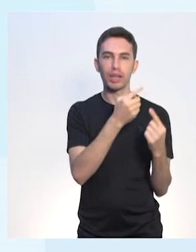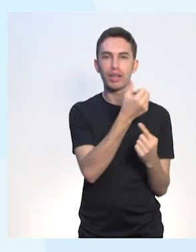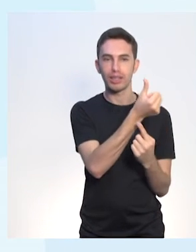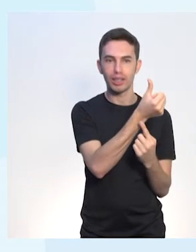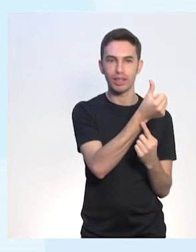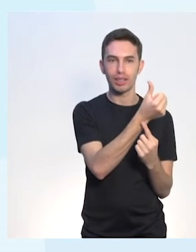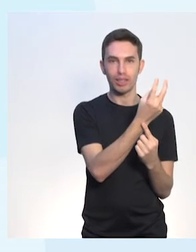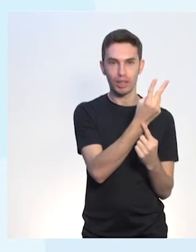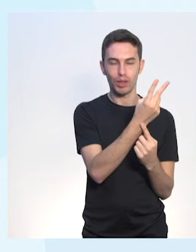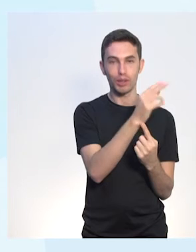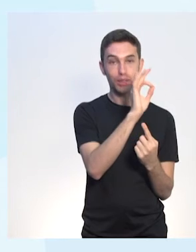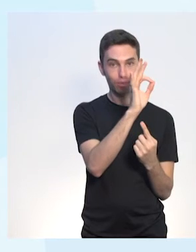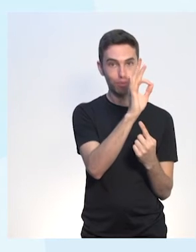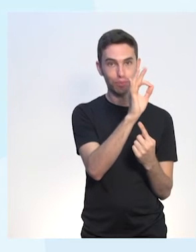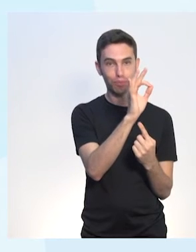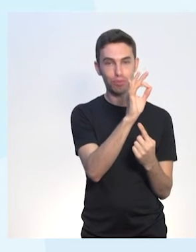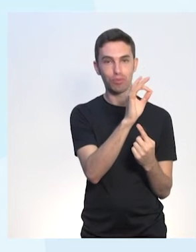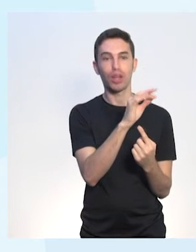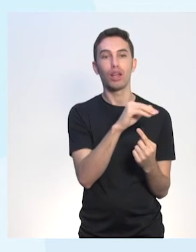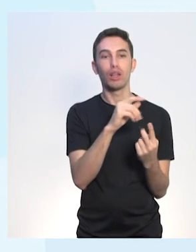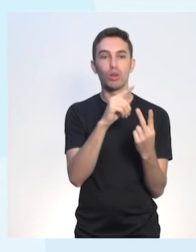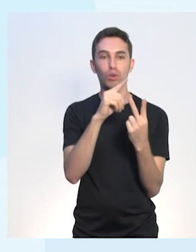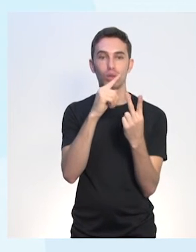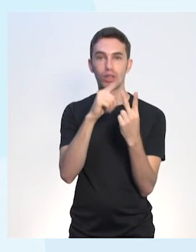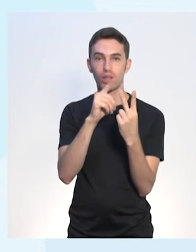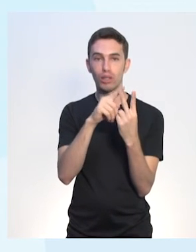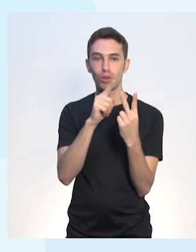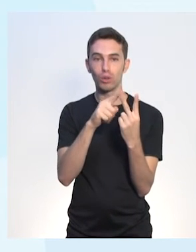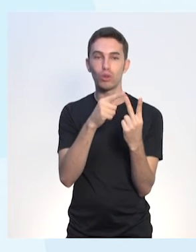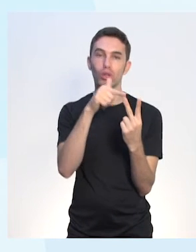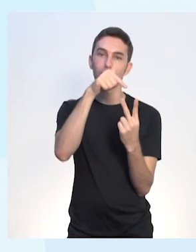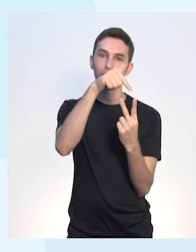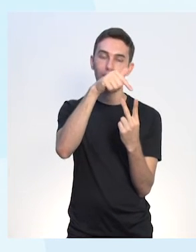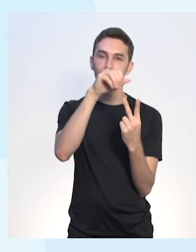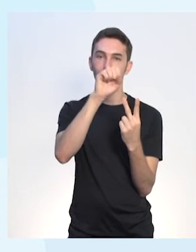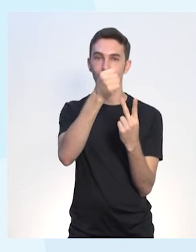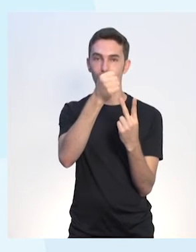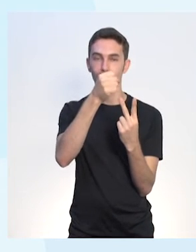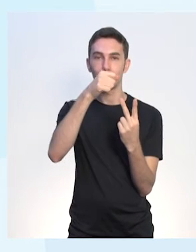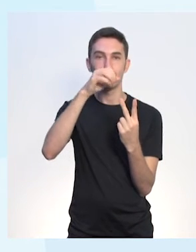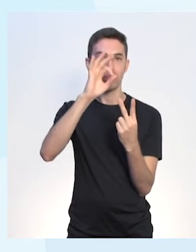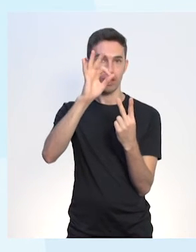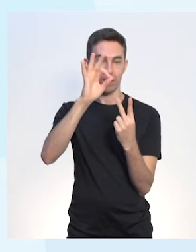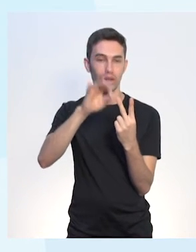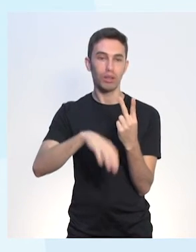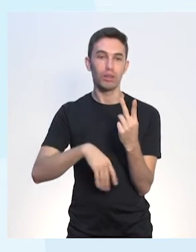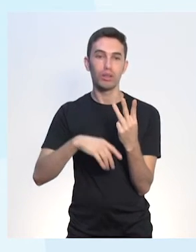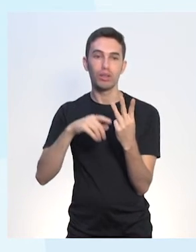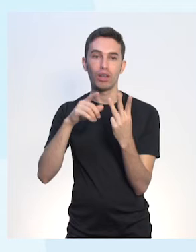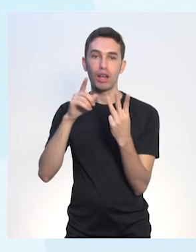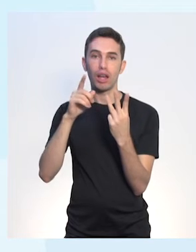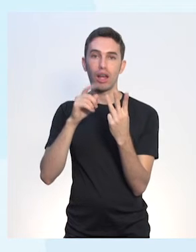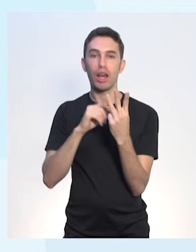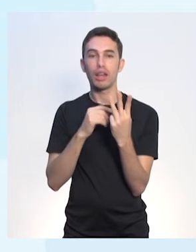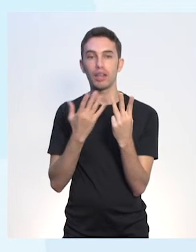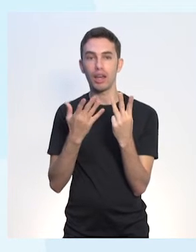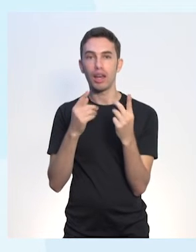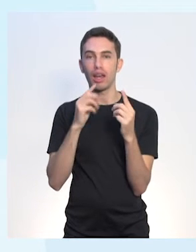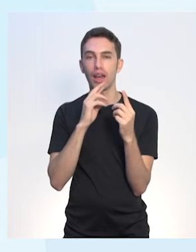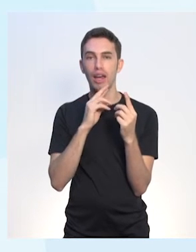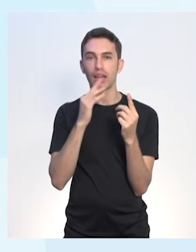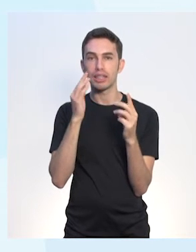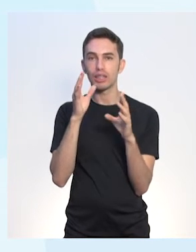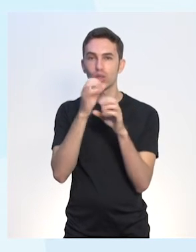foi identificado, e um ângulo de 78 graus, certo? Certo. Se